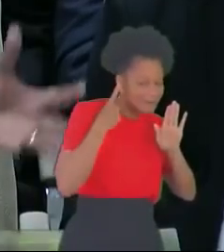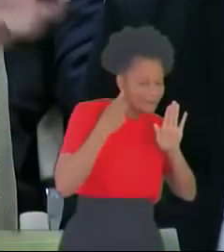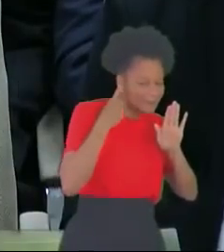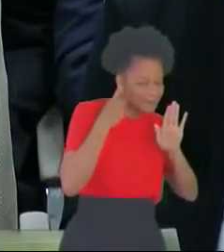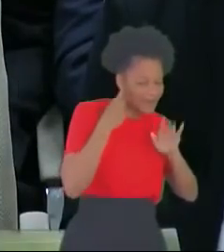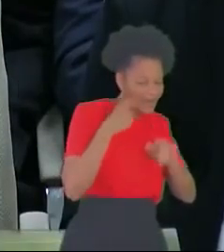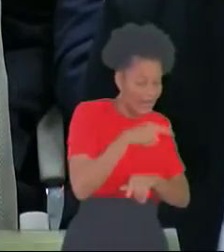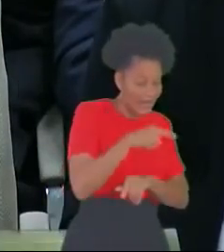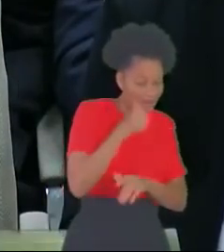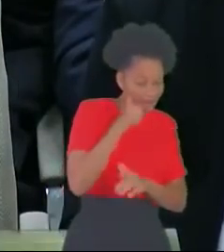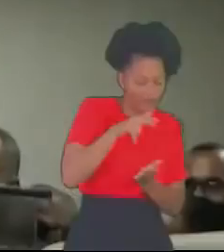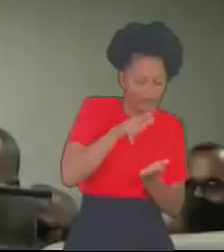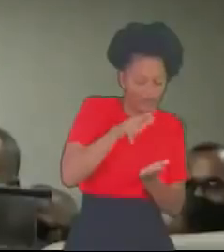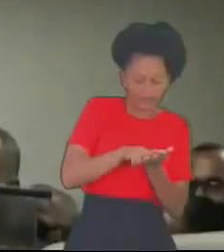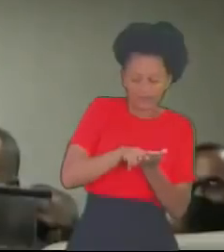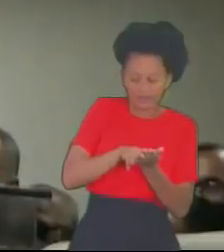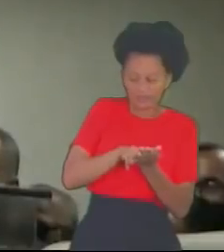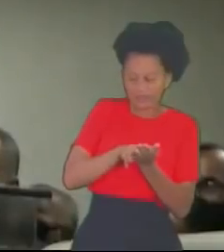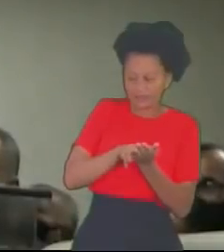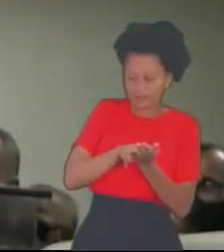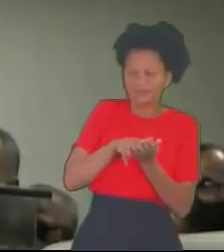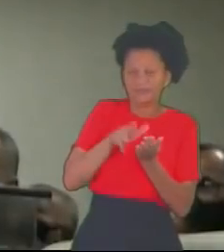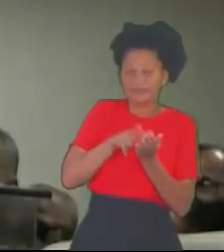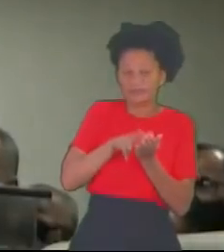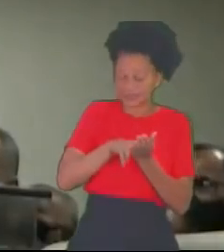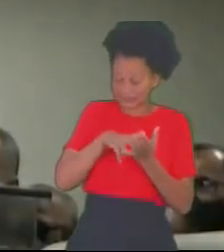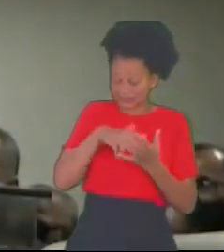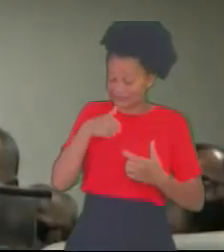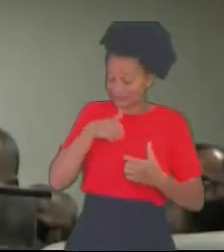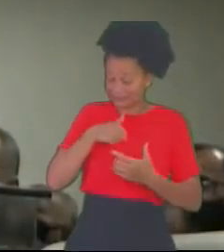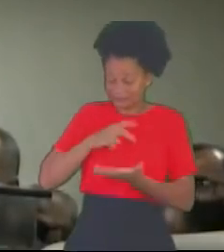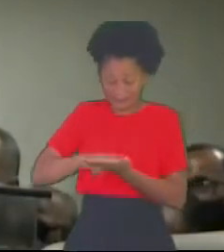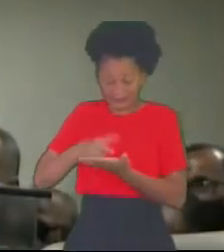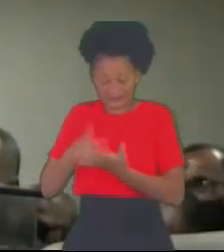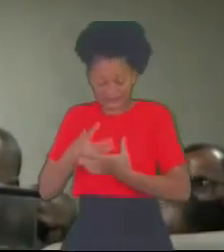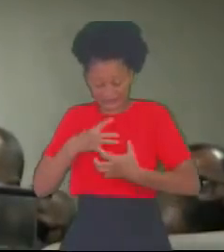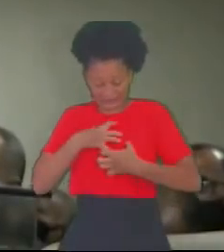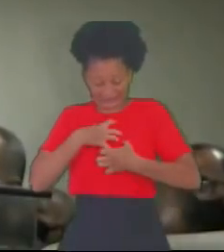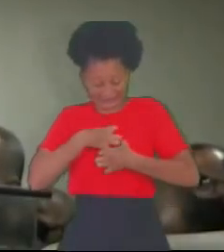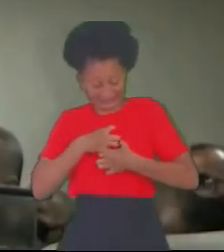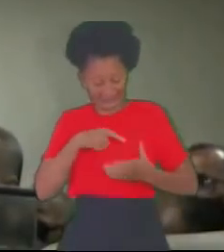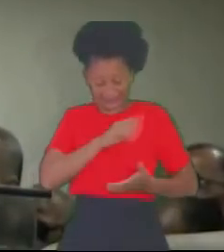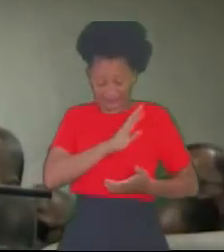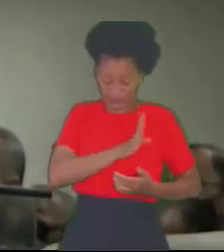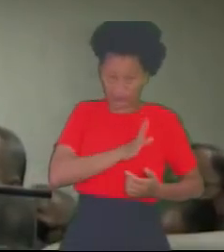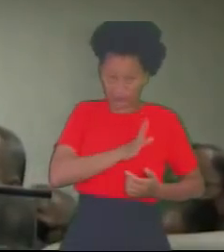coração dela, na nossa tradução diz as entranhas, nessa minha tradução diz o coração dela